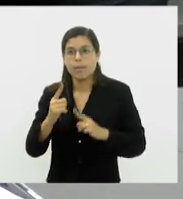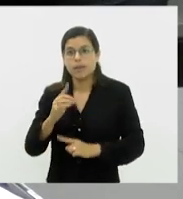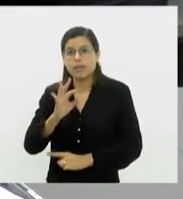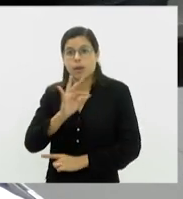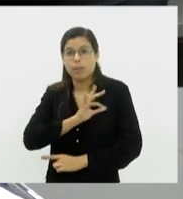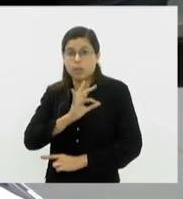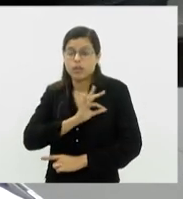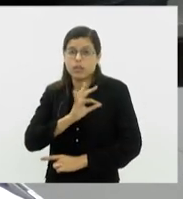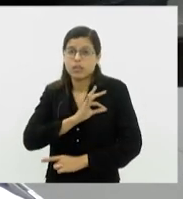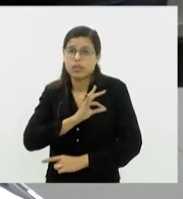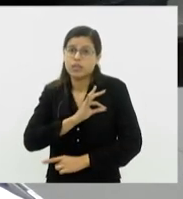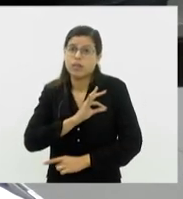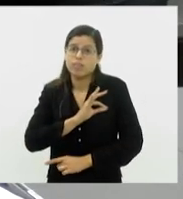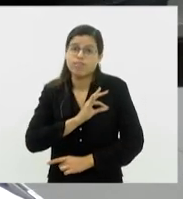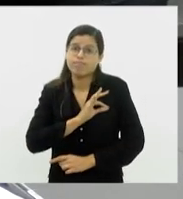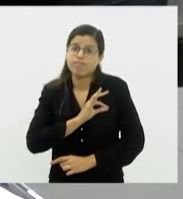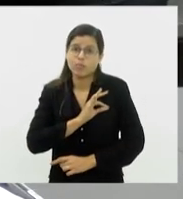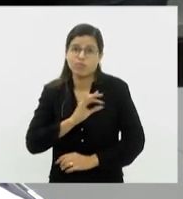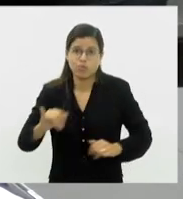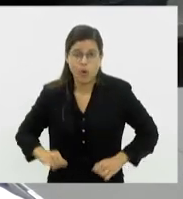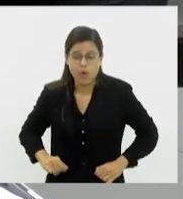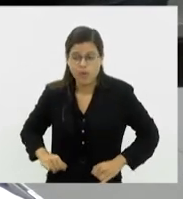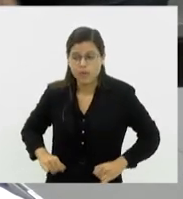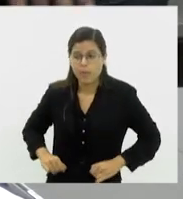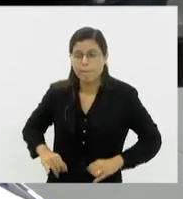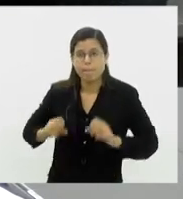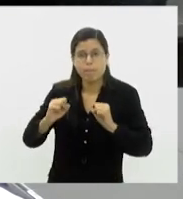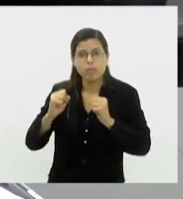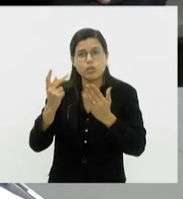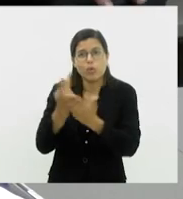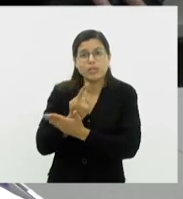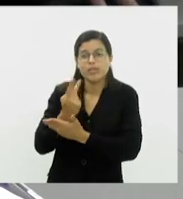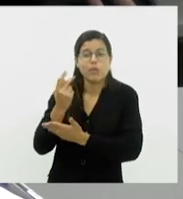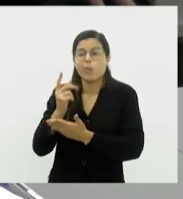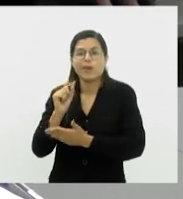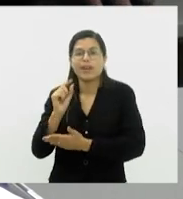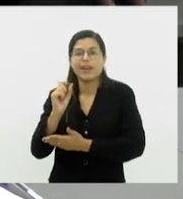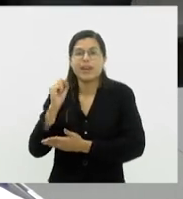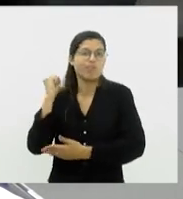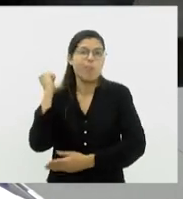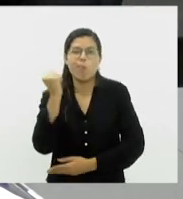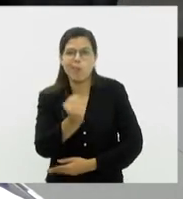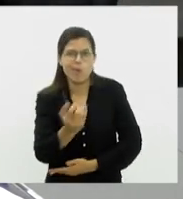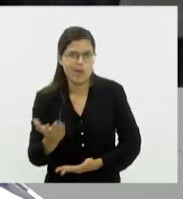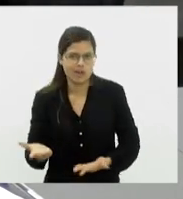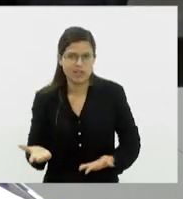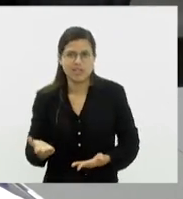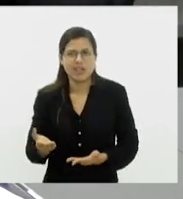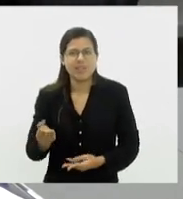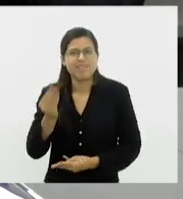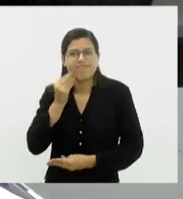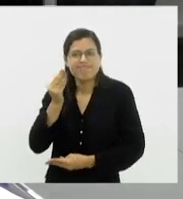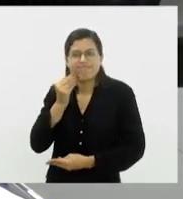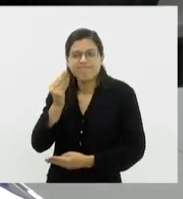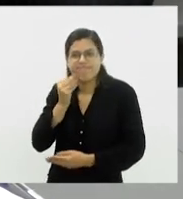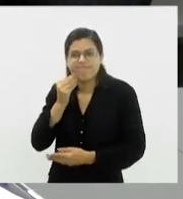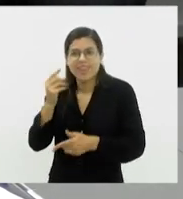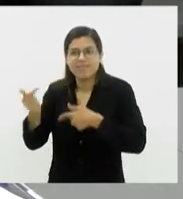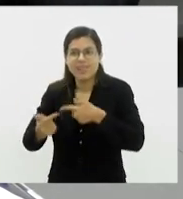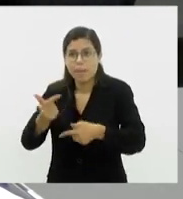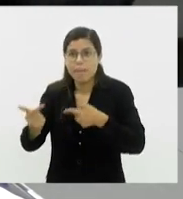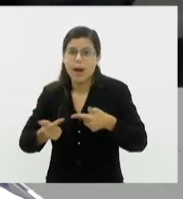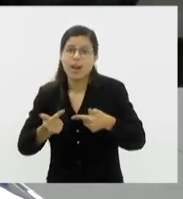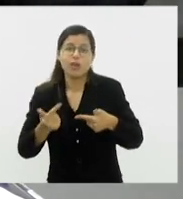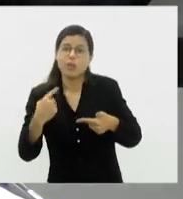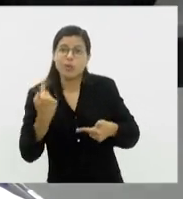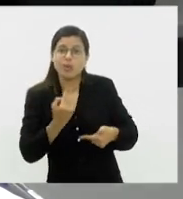vida m das vezes muit das vezes que tentam ganhar na sugestão e m das vezes nossos colegas perdem